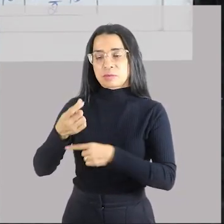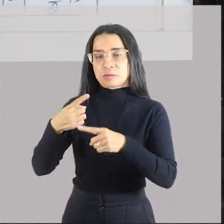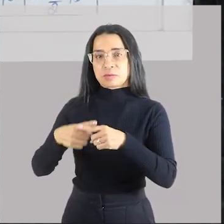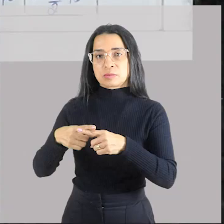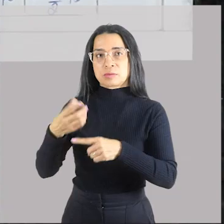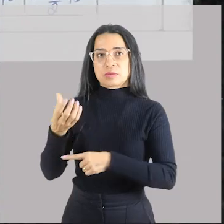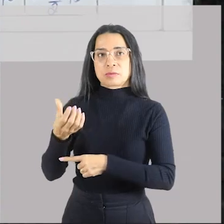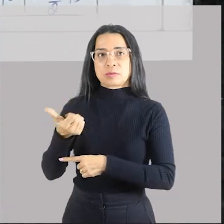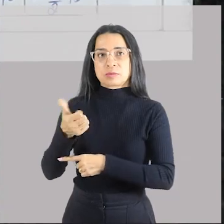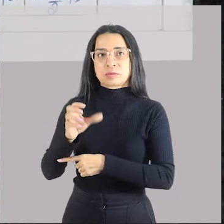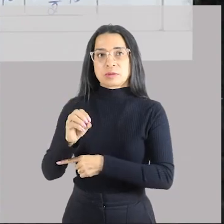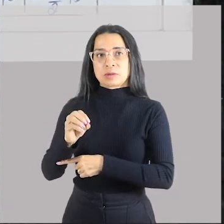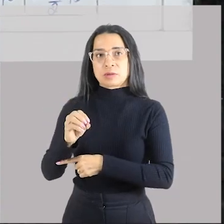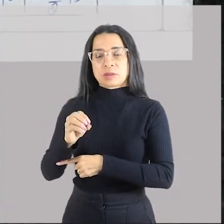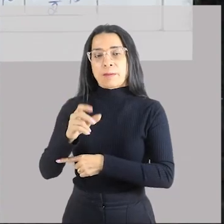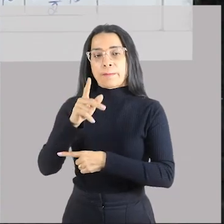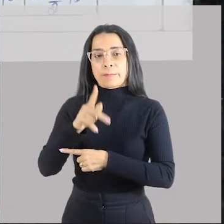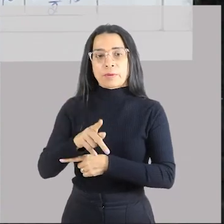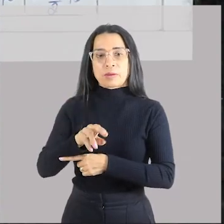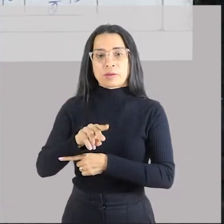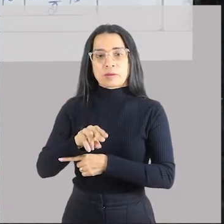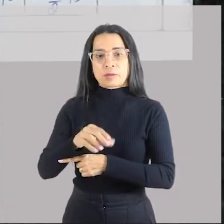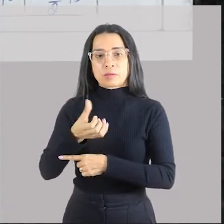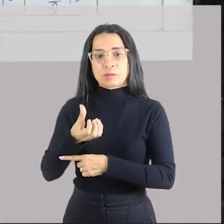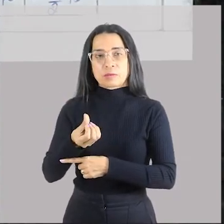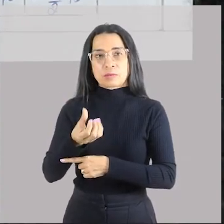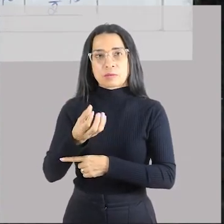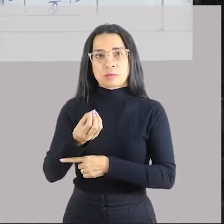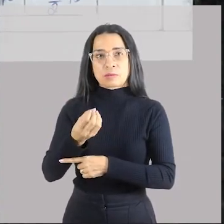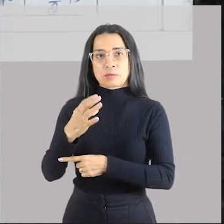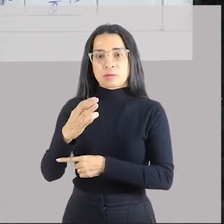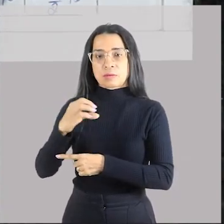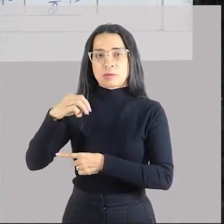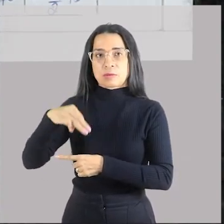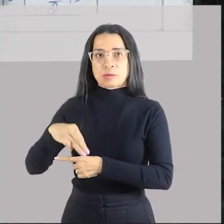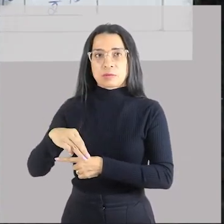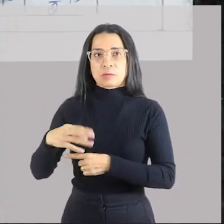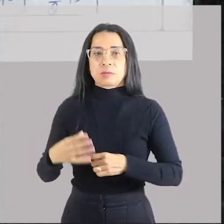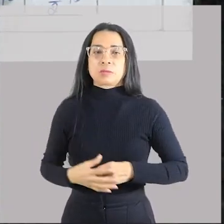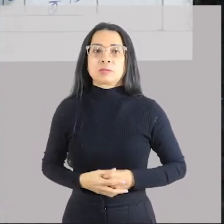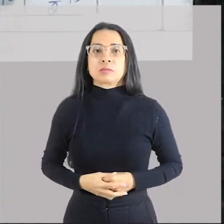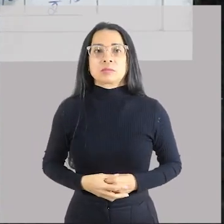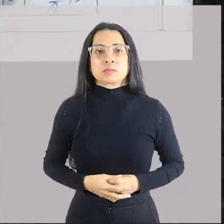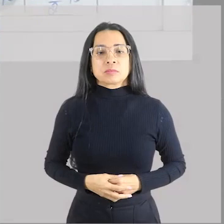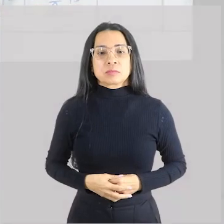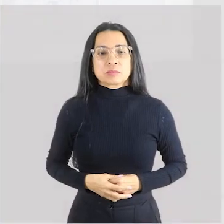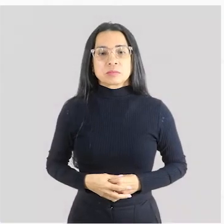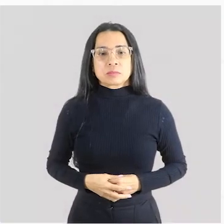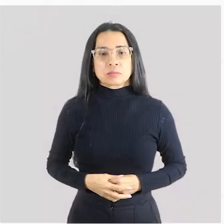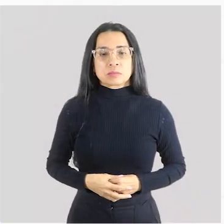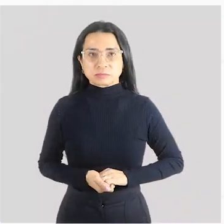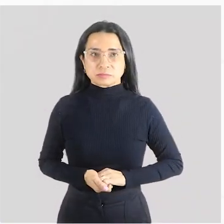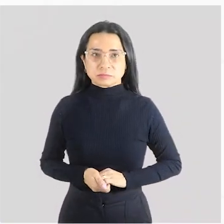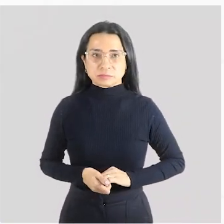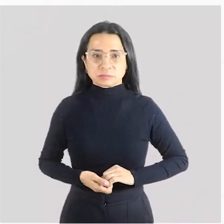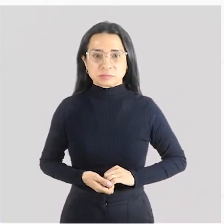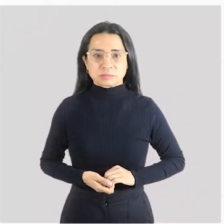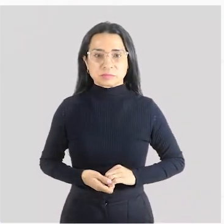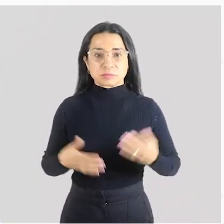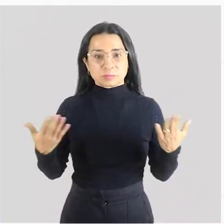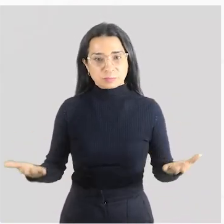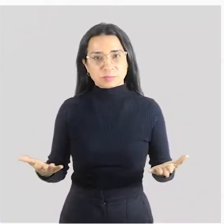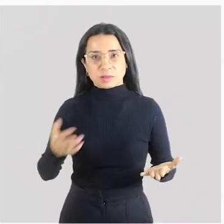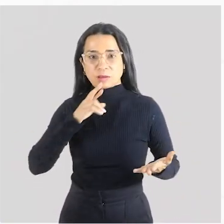10. Então, você vai ter que o perímetro é igual a 60 centímetros. Então,